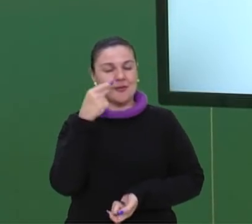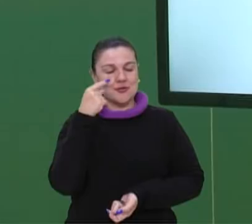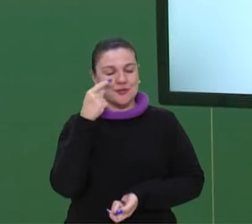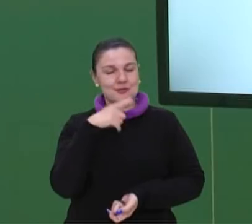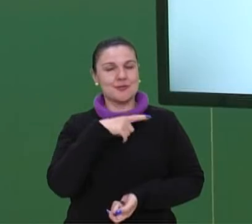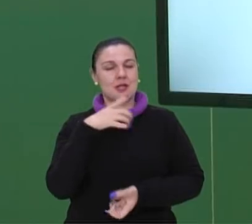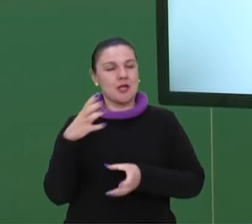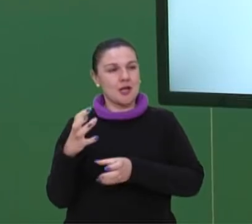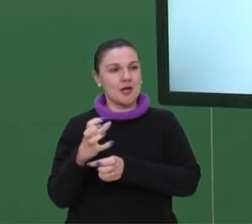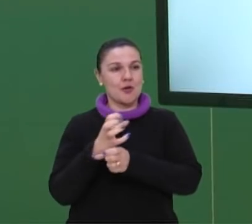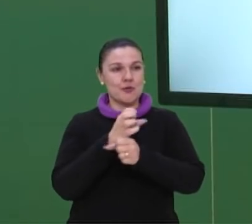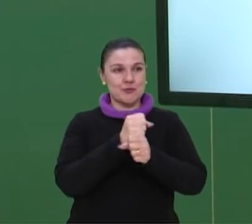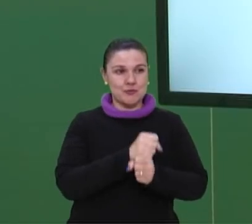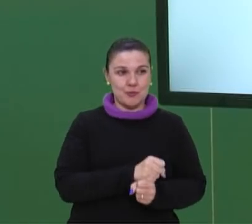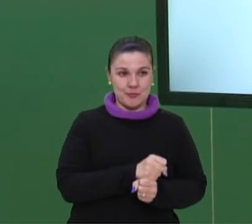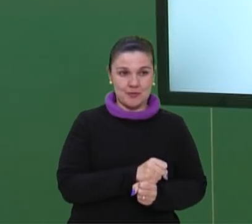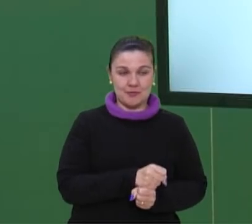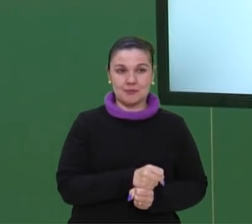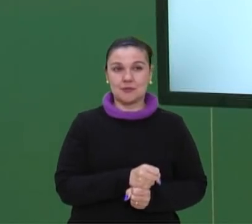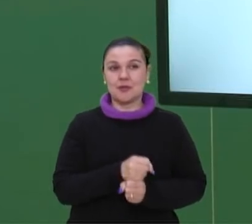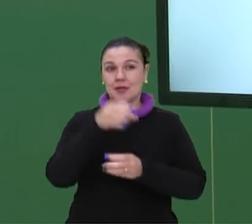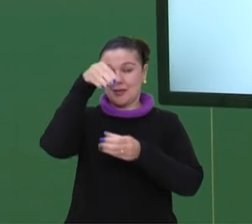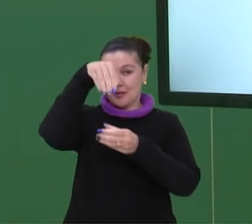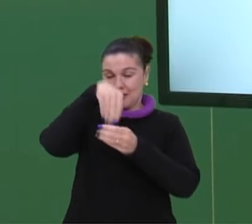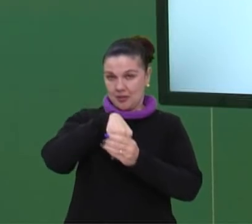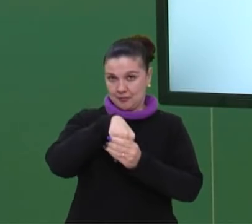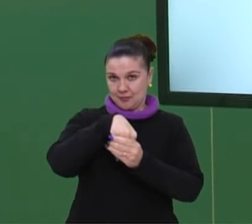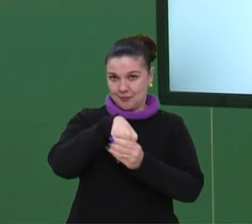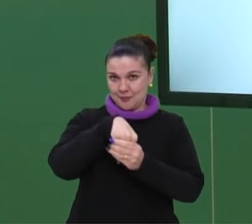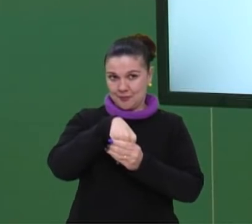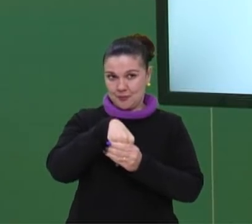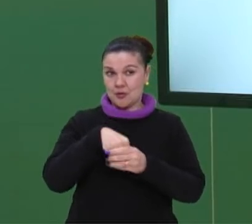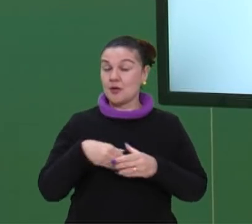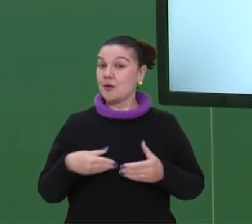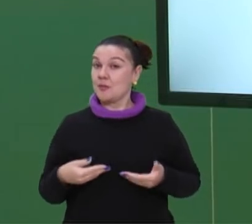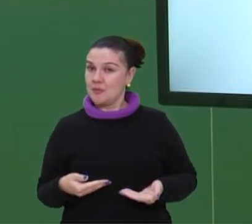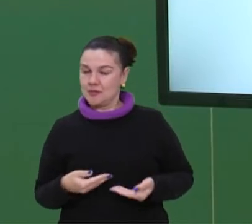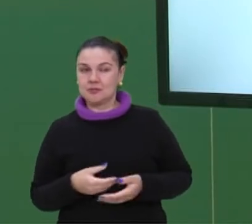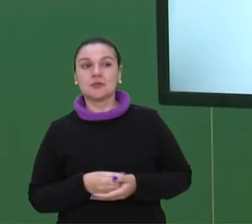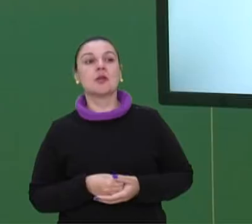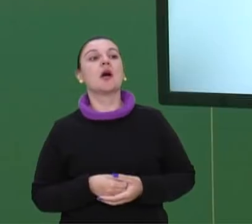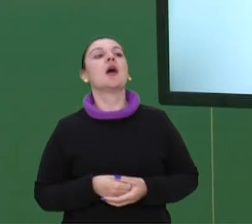que é a soma dos ângulos internos de um paralelogramo?